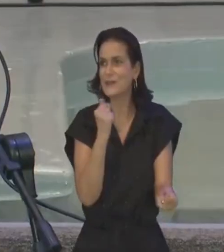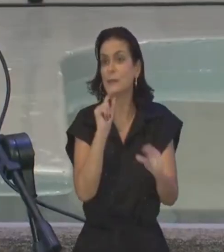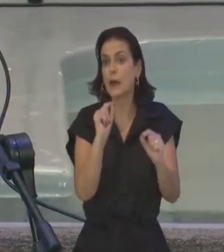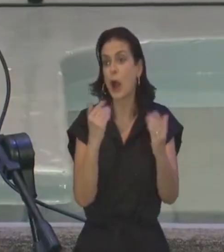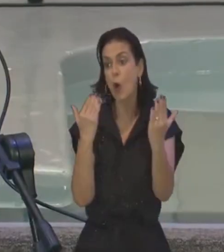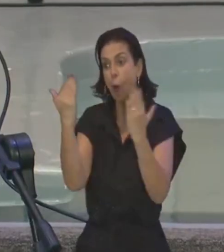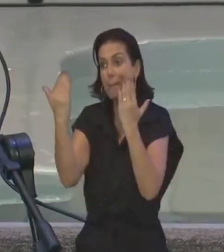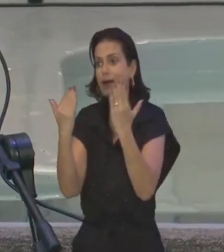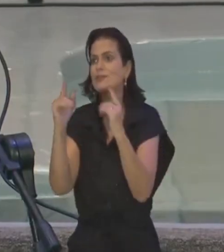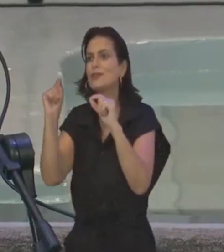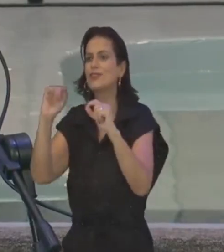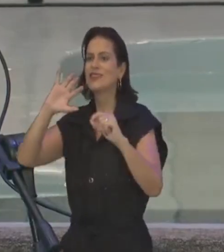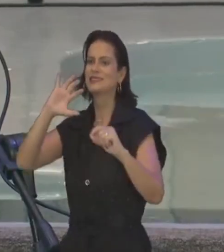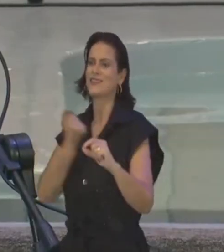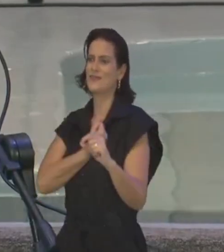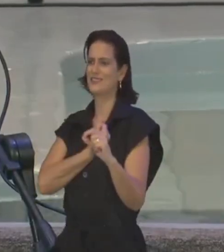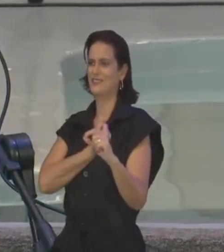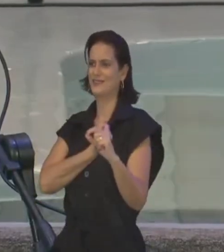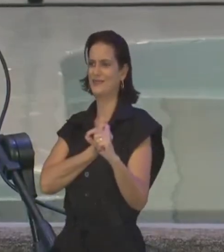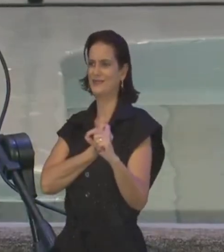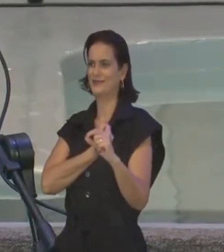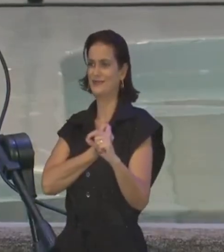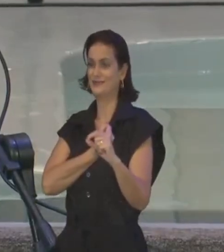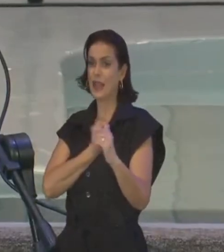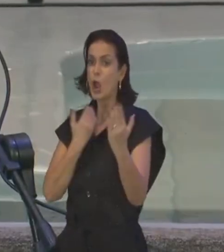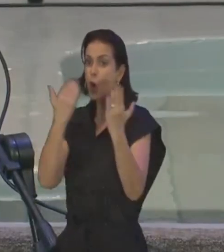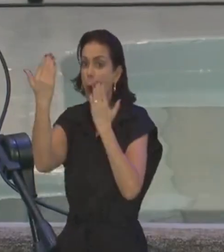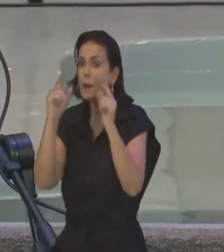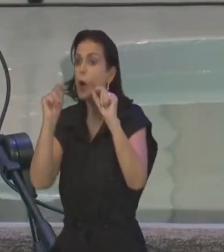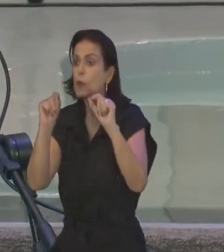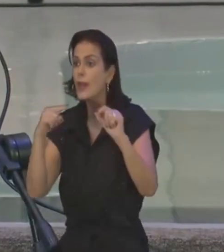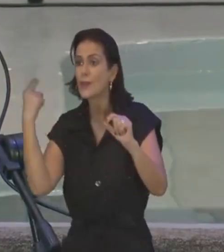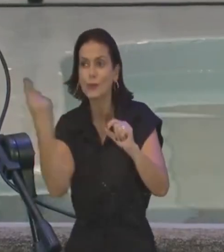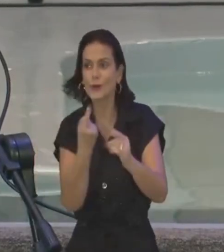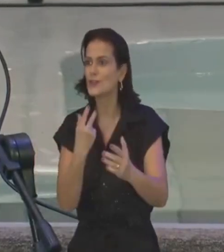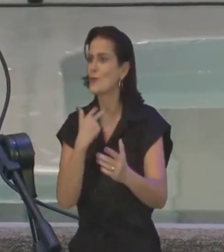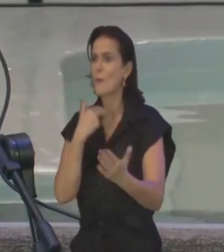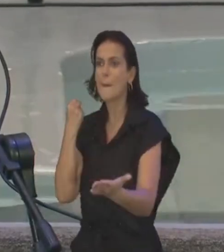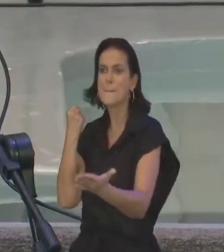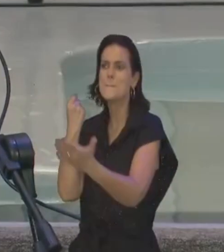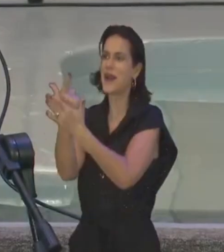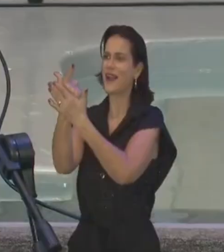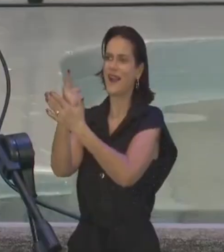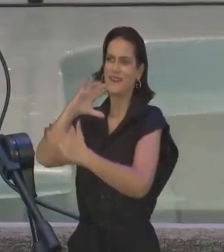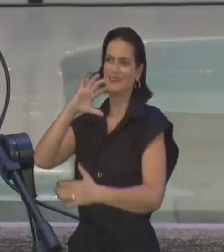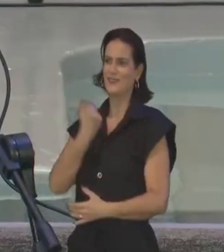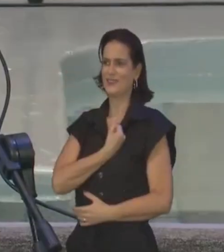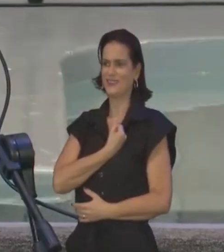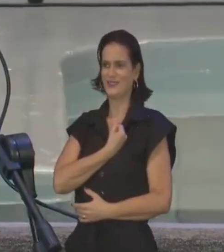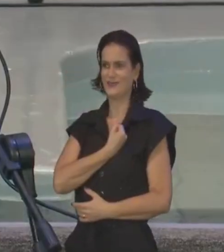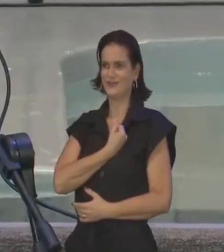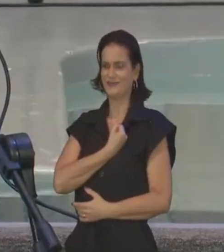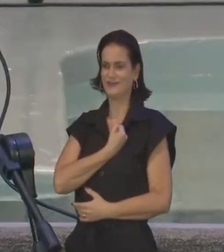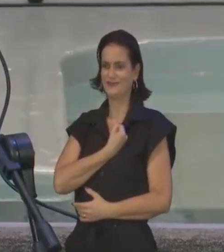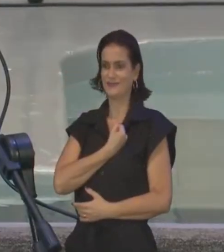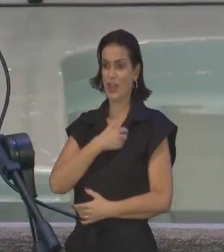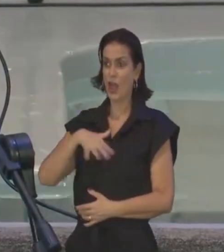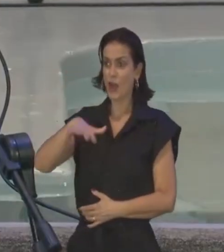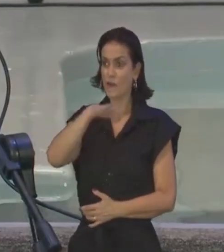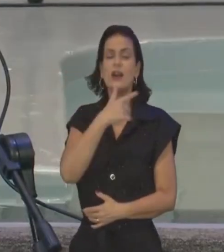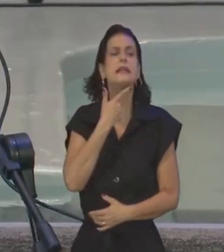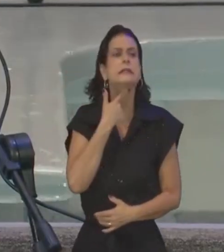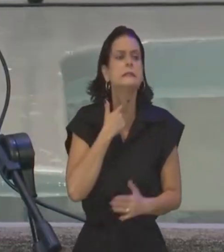salvação. Assim, o profeta nesse texto faz e traz este convite: todos vocês que têm